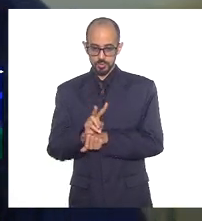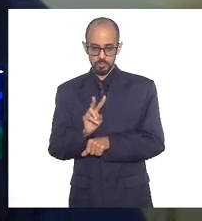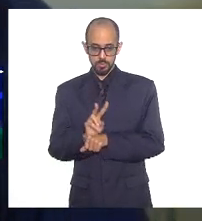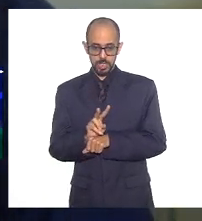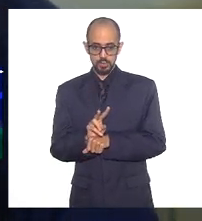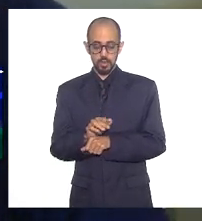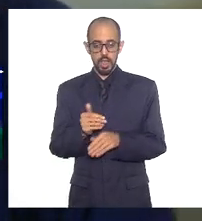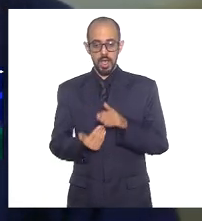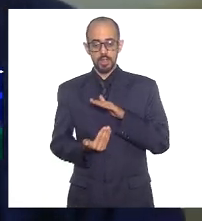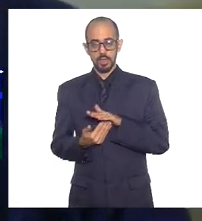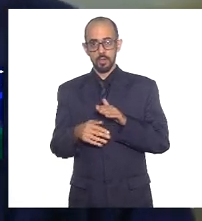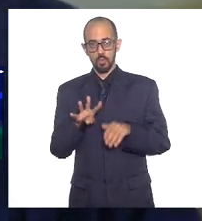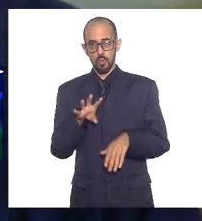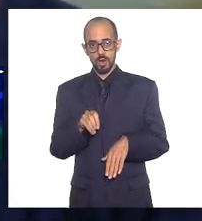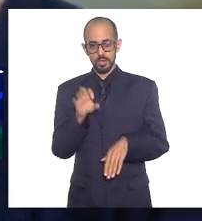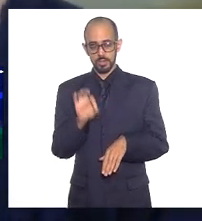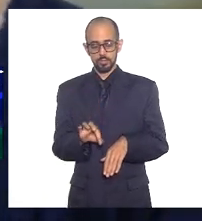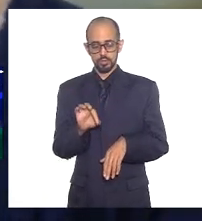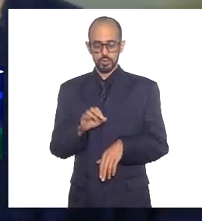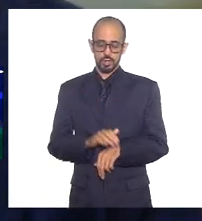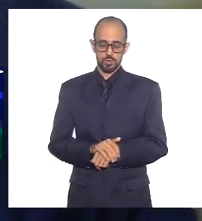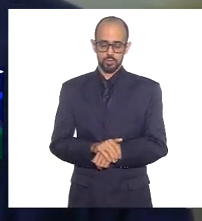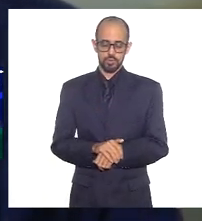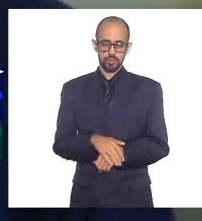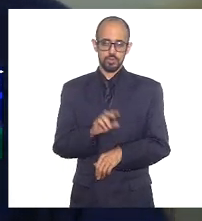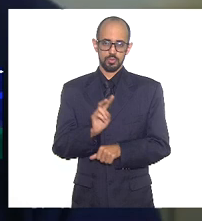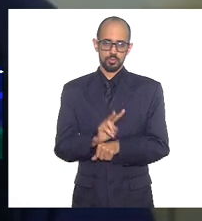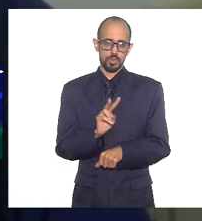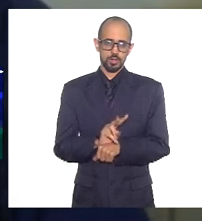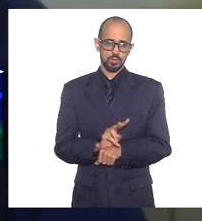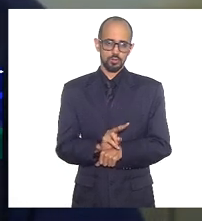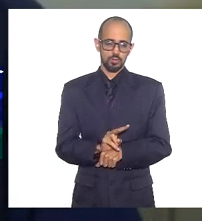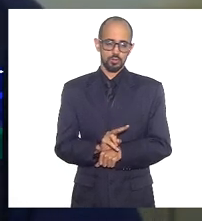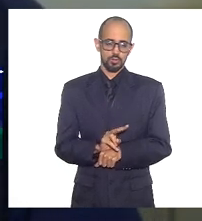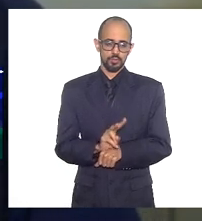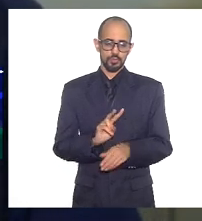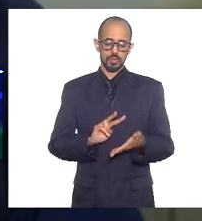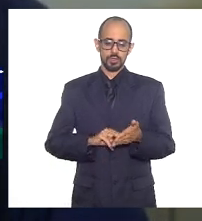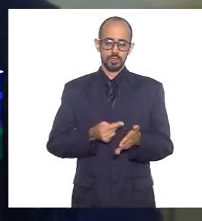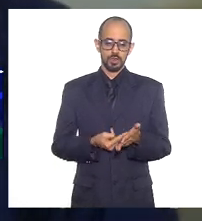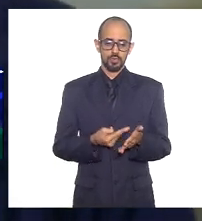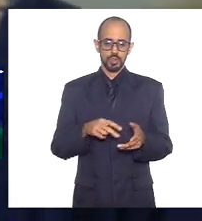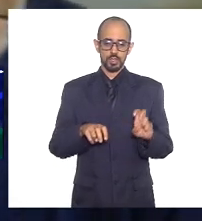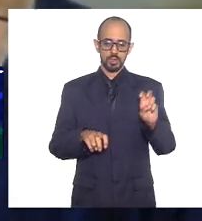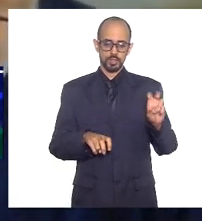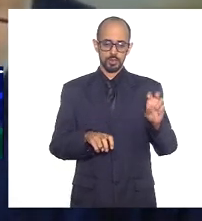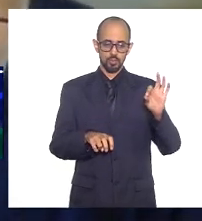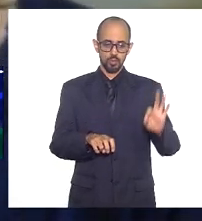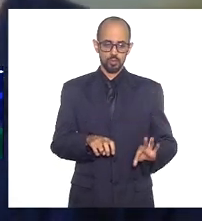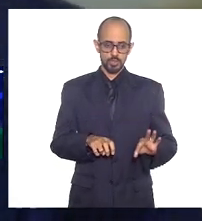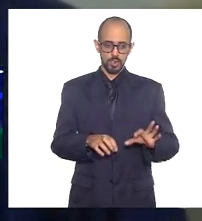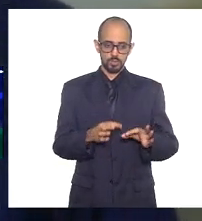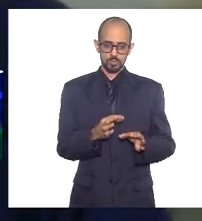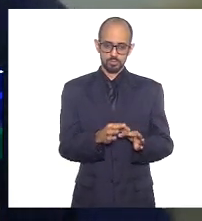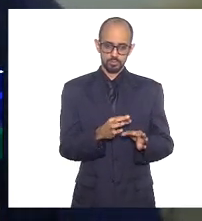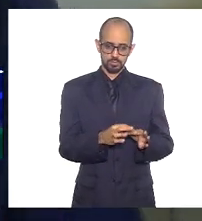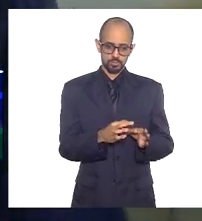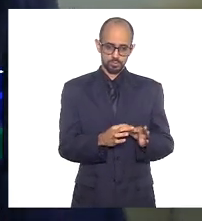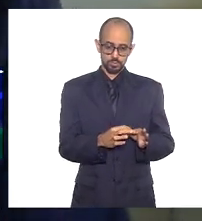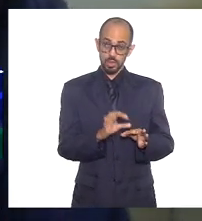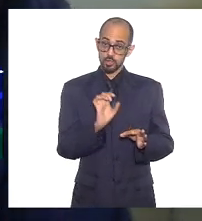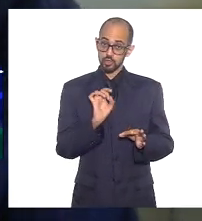de 40 pontos percentuais dos quais 5% serão destinados